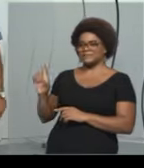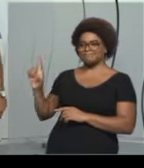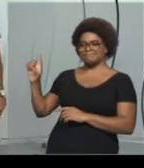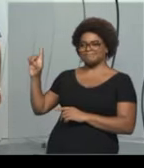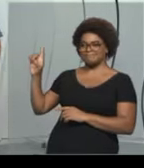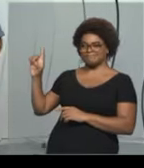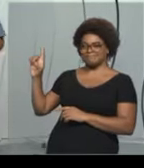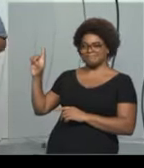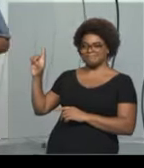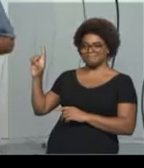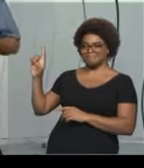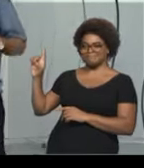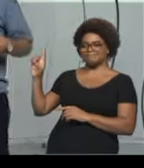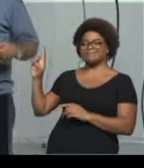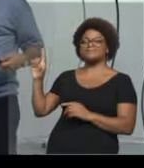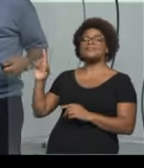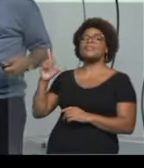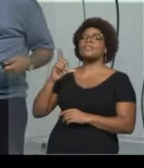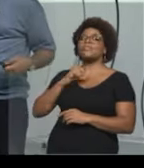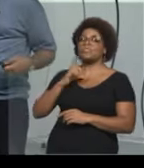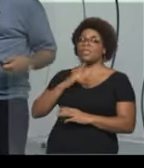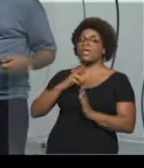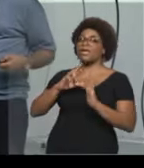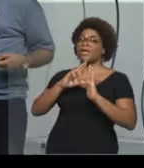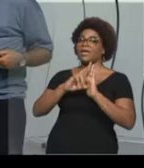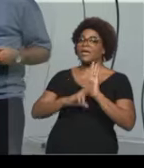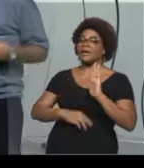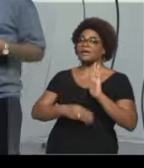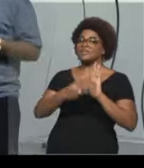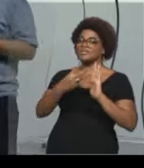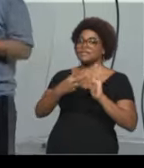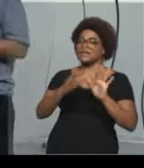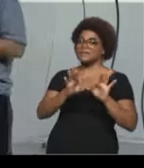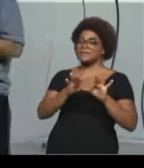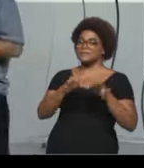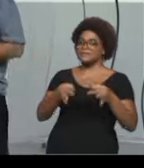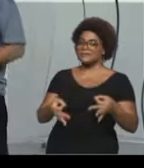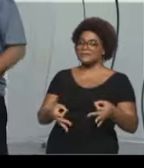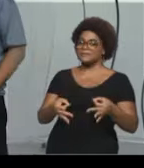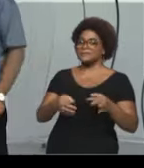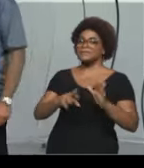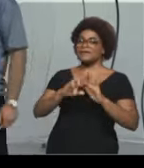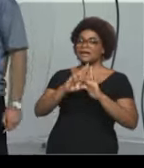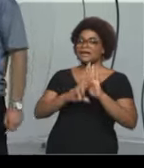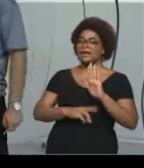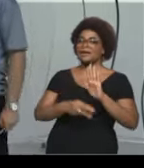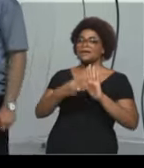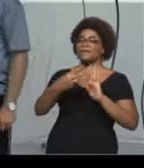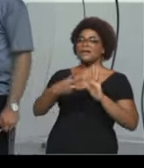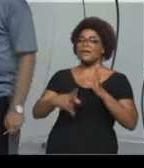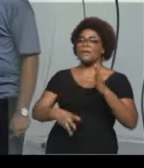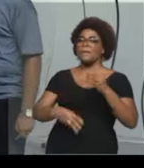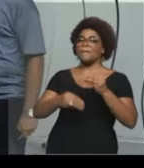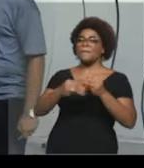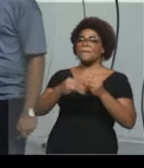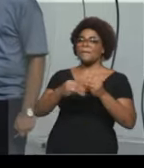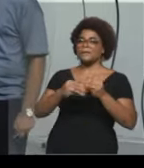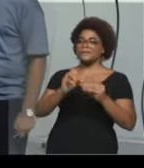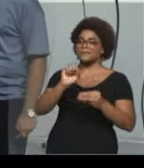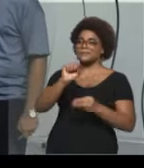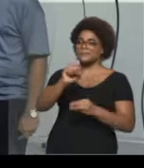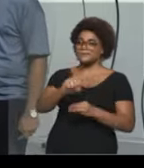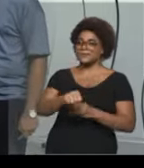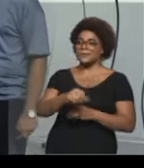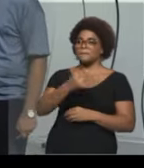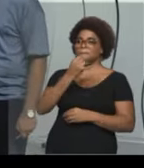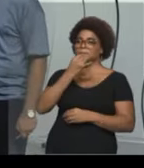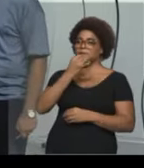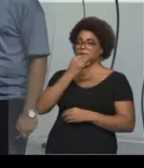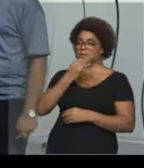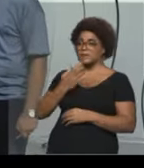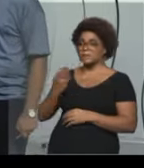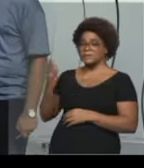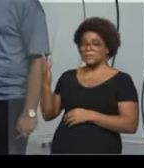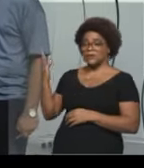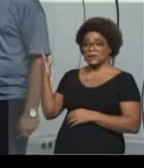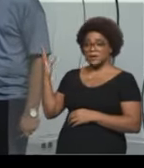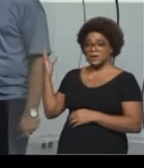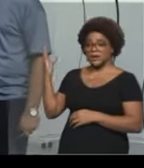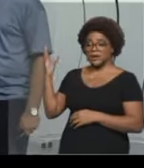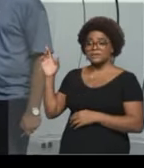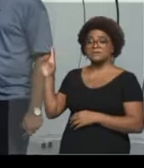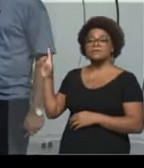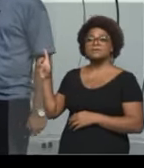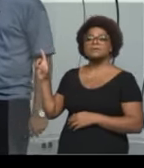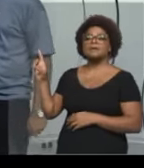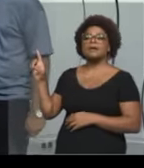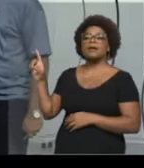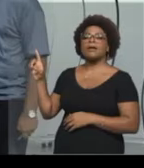proporcionais. Temos regra de 3 simples, temos regra de 3 composta. Então aqui, por exemplo, está uma imagem de um problema de regra